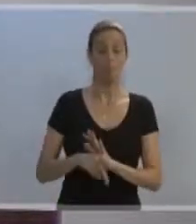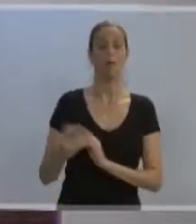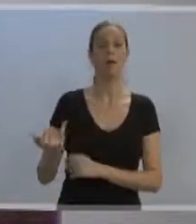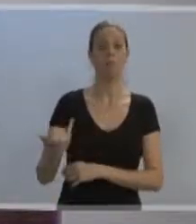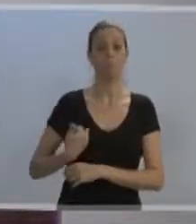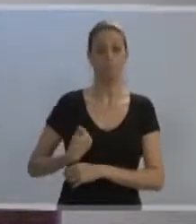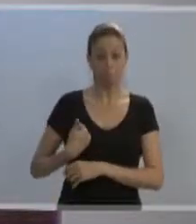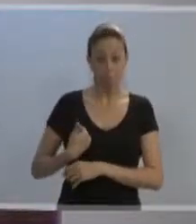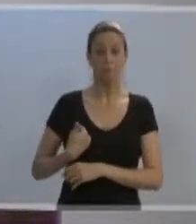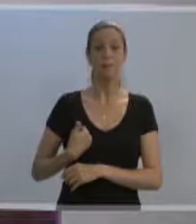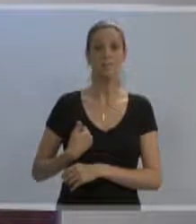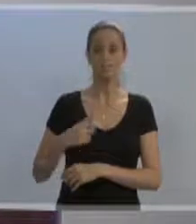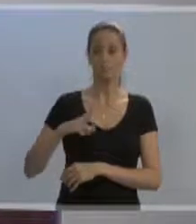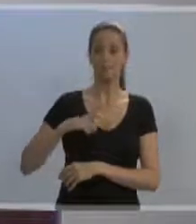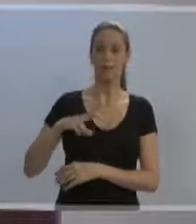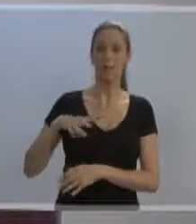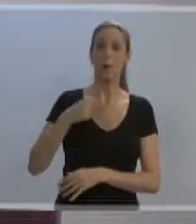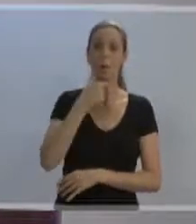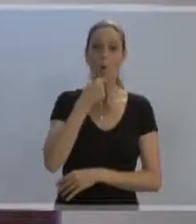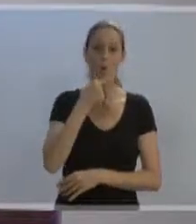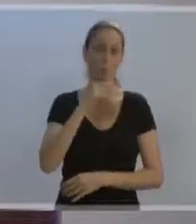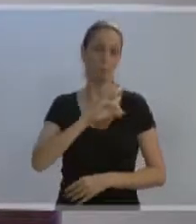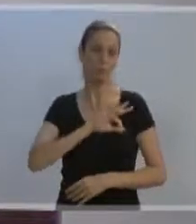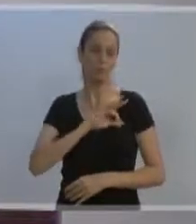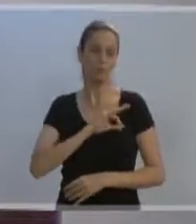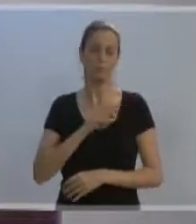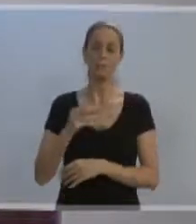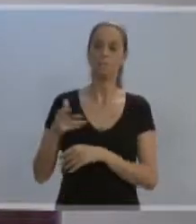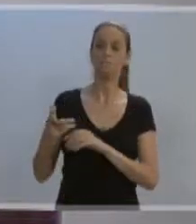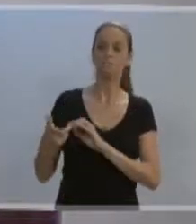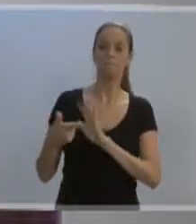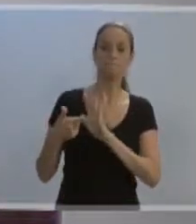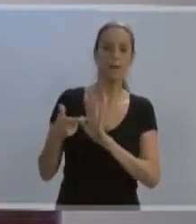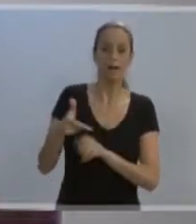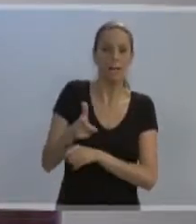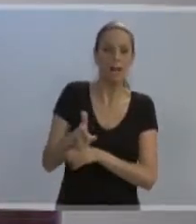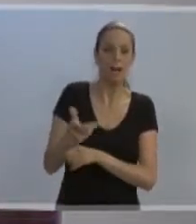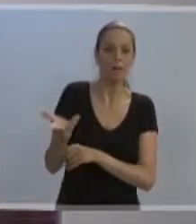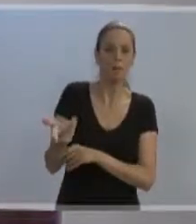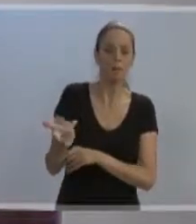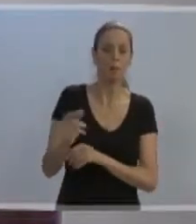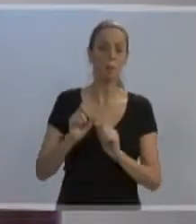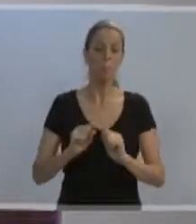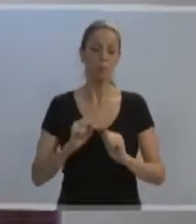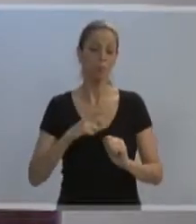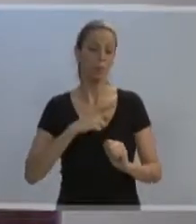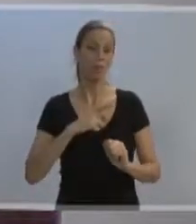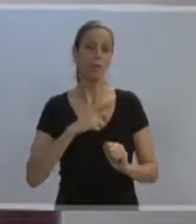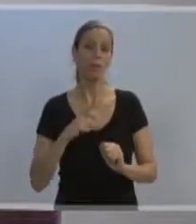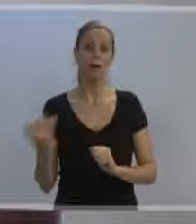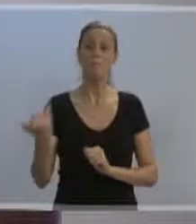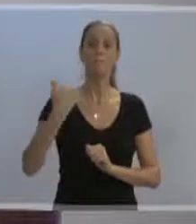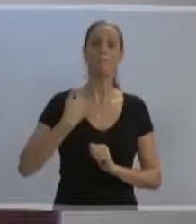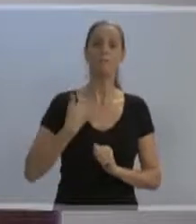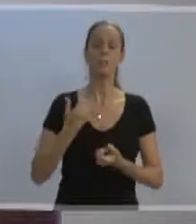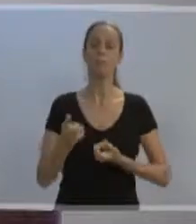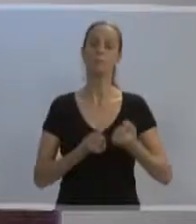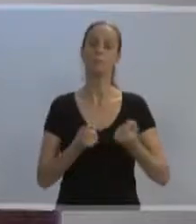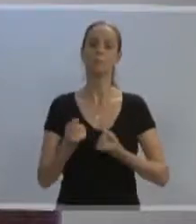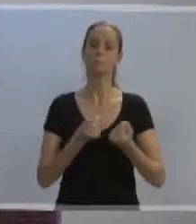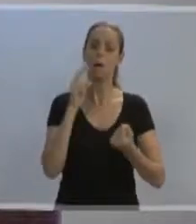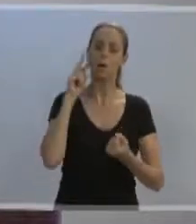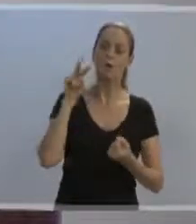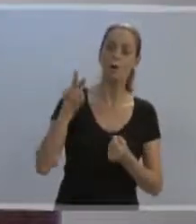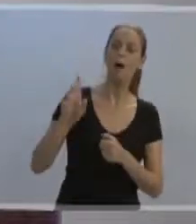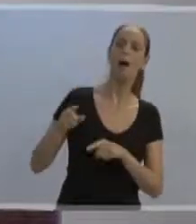colocar há placas e horizontal um cavalete estabelecendo lembrando a velocidade da via e que